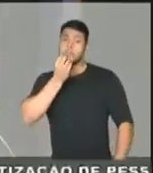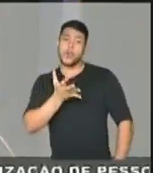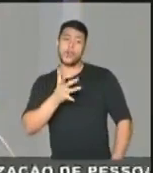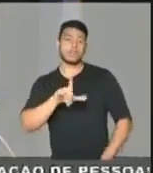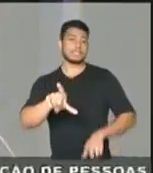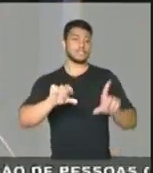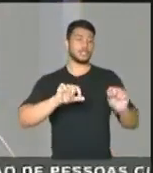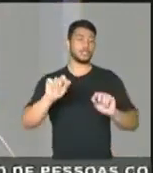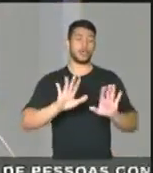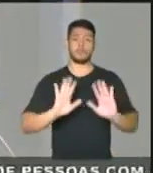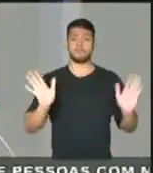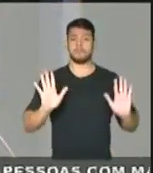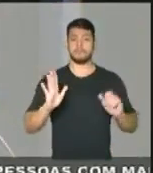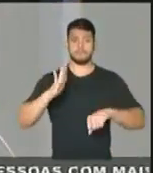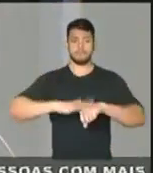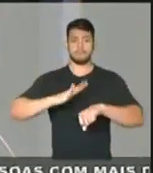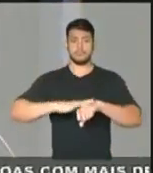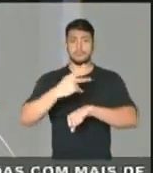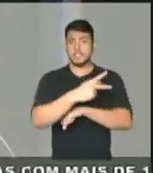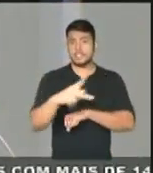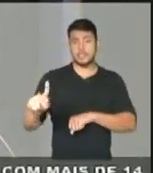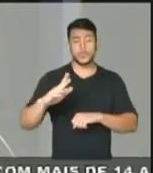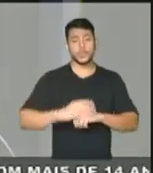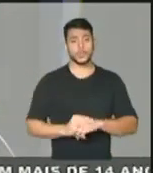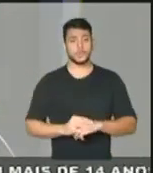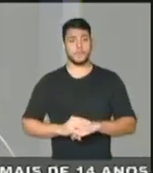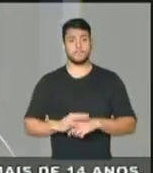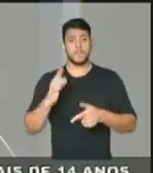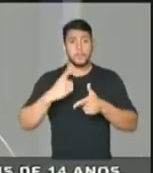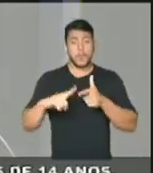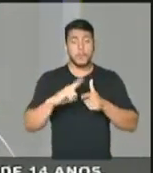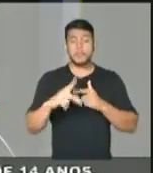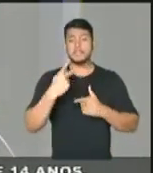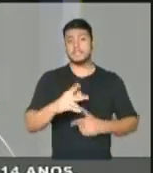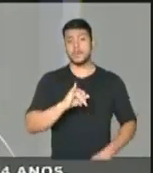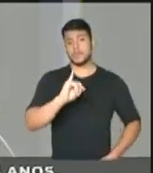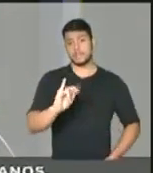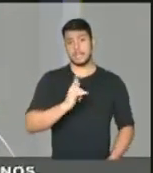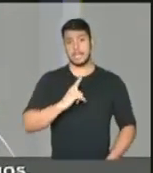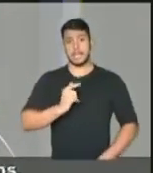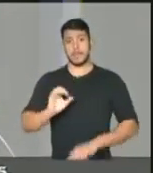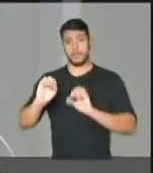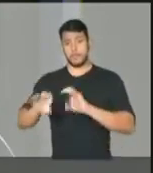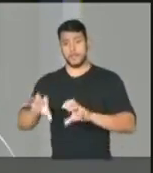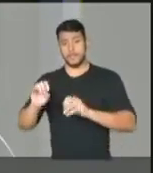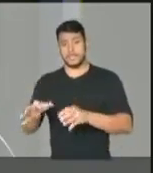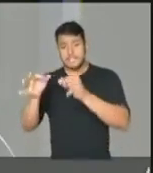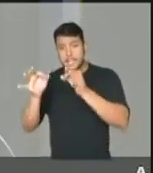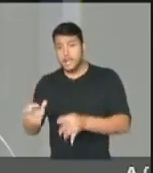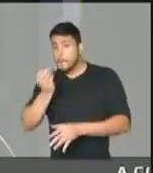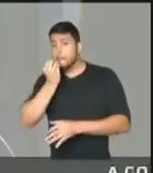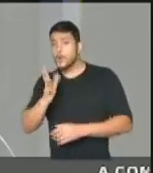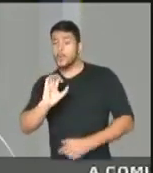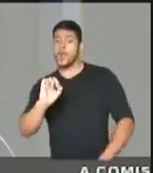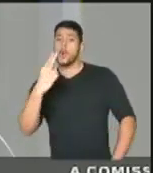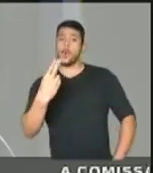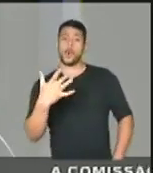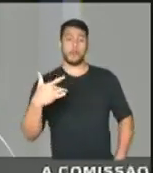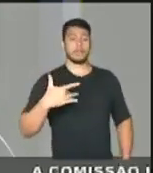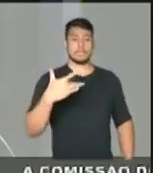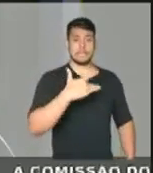pública digna para os seus filhos. Vocês escolhem se terão educação de qualidade ou uma saúde para garantir a